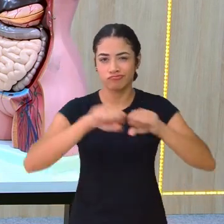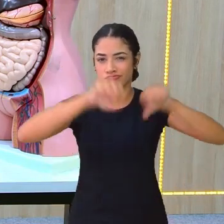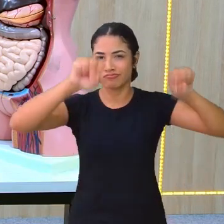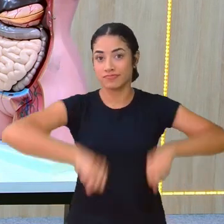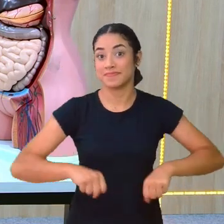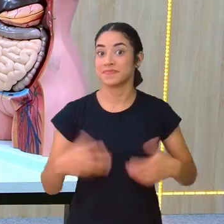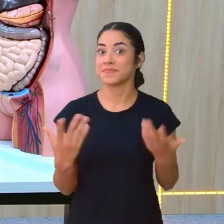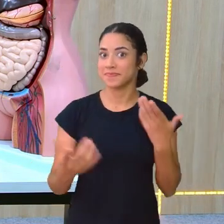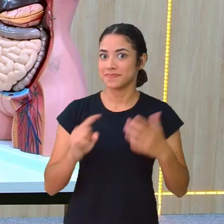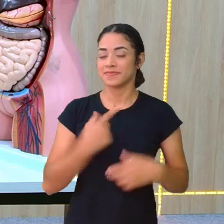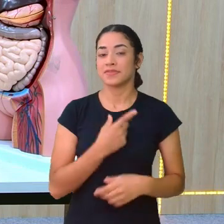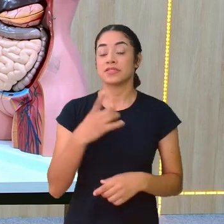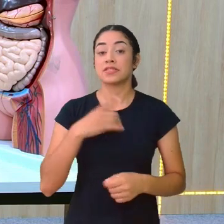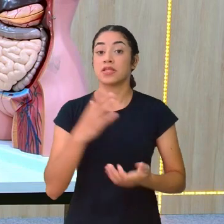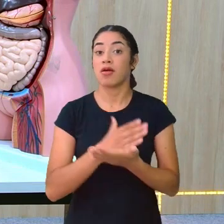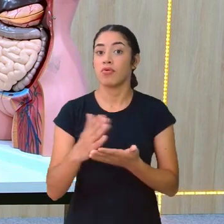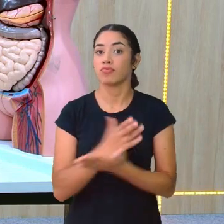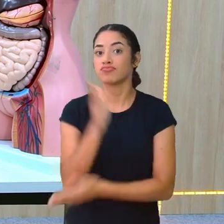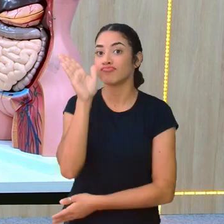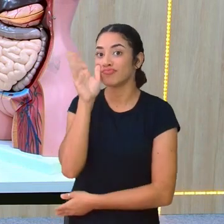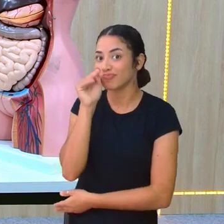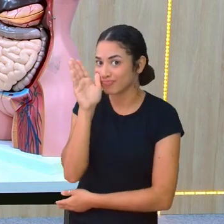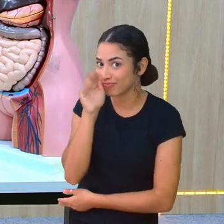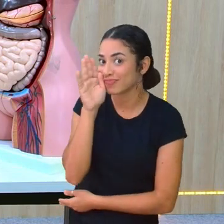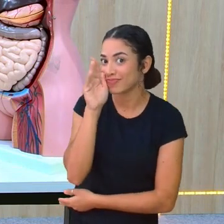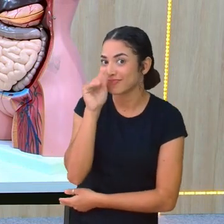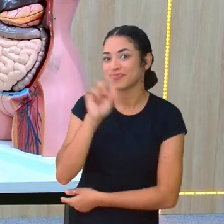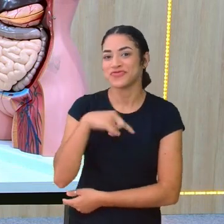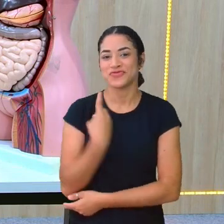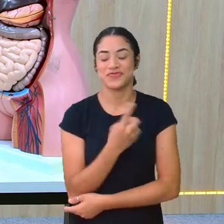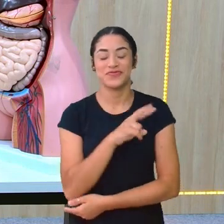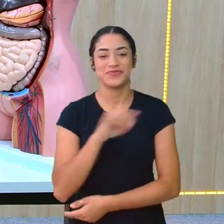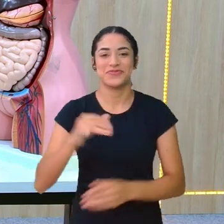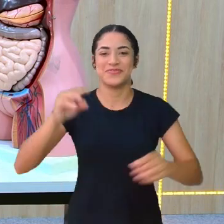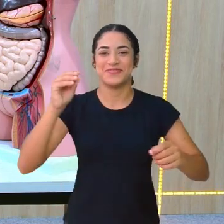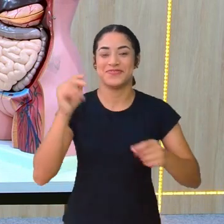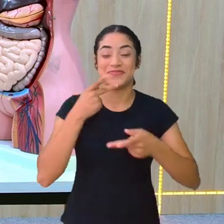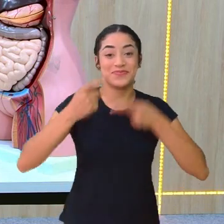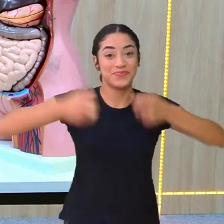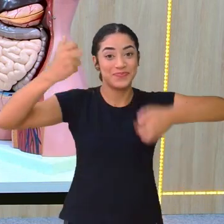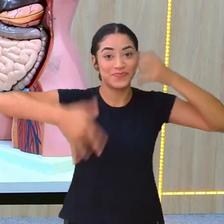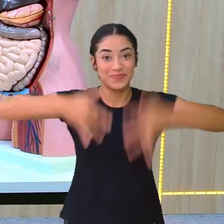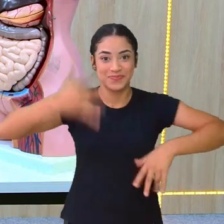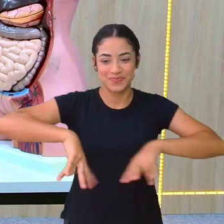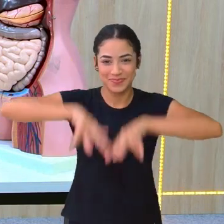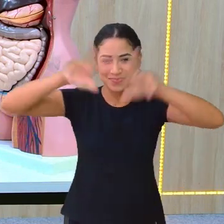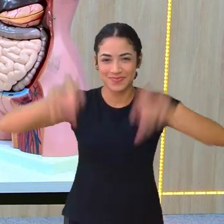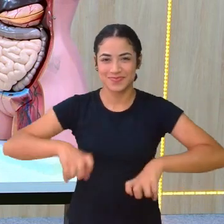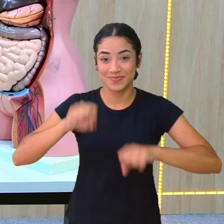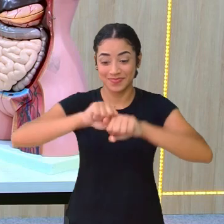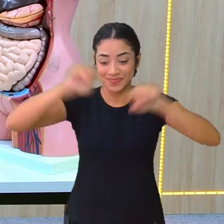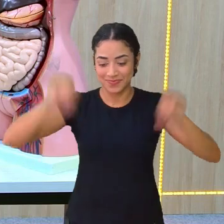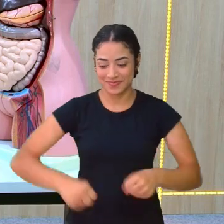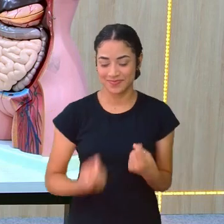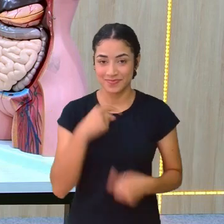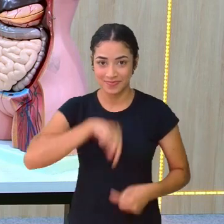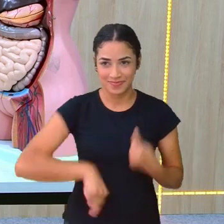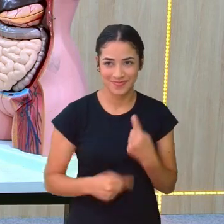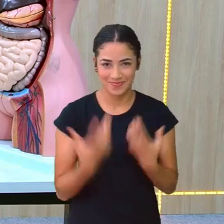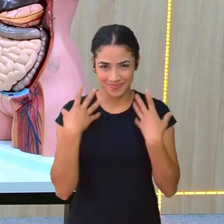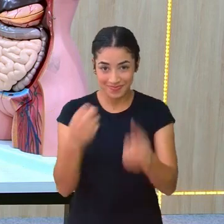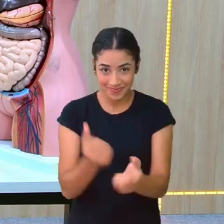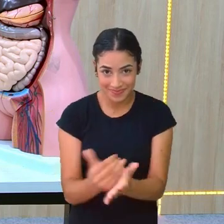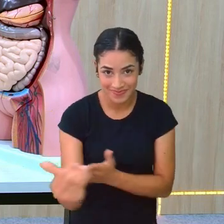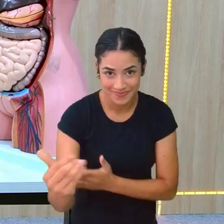aqui até mesmo algumas curiosidades para a gente falar aqui para vocês nesse tema, sistema digestório. Vamos